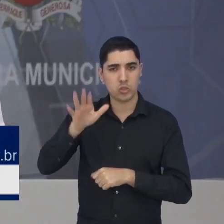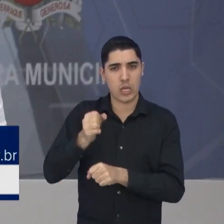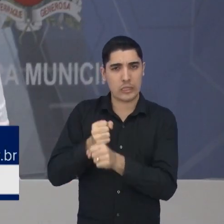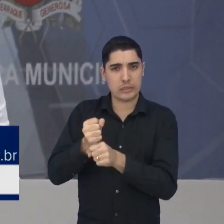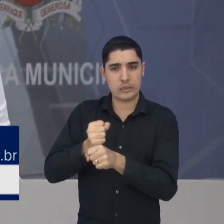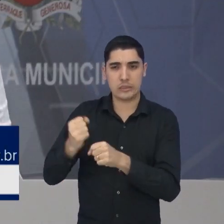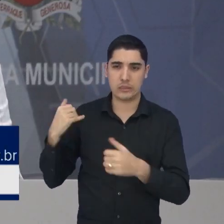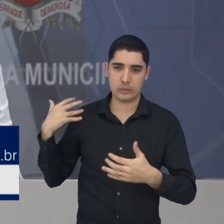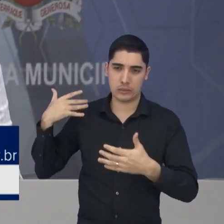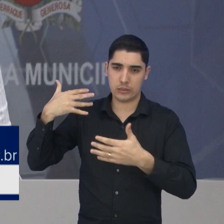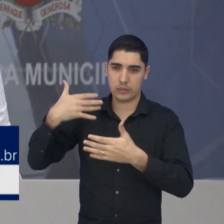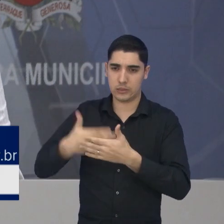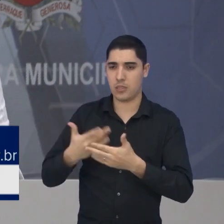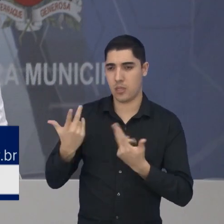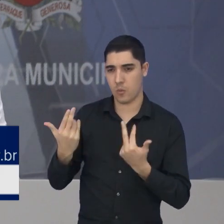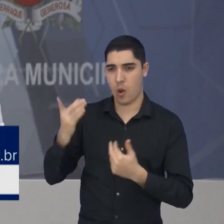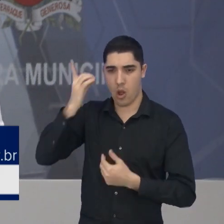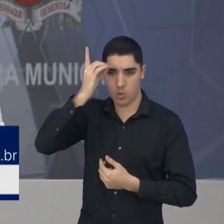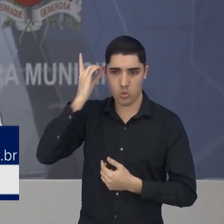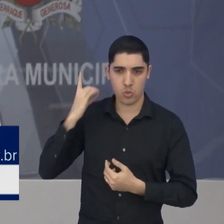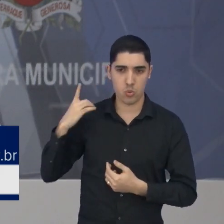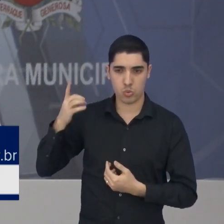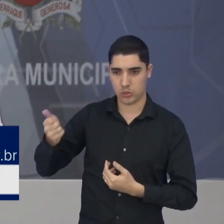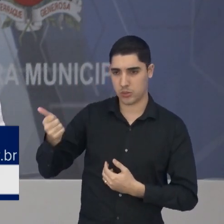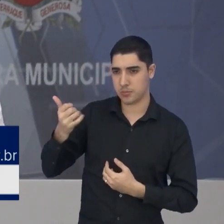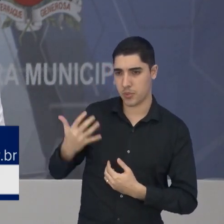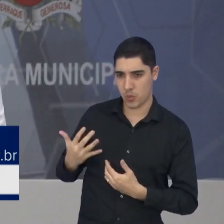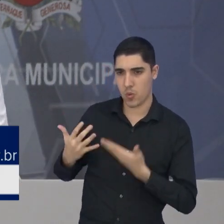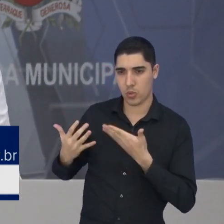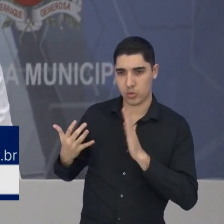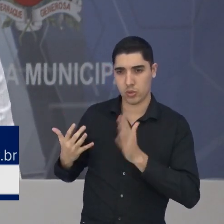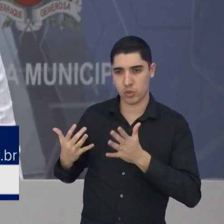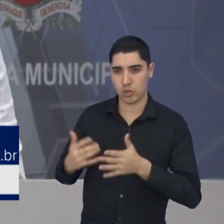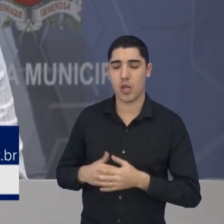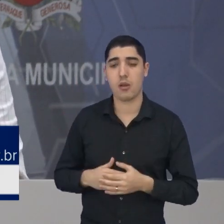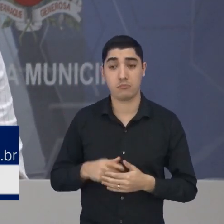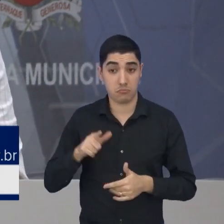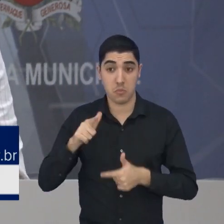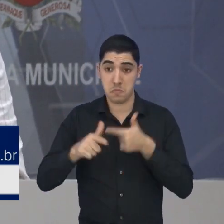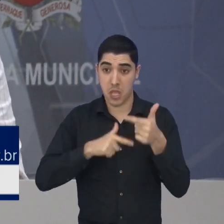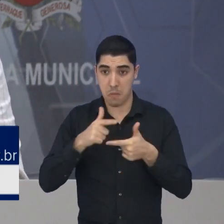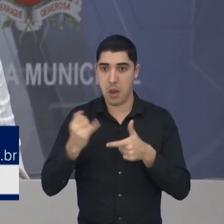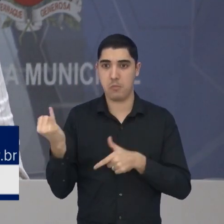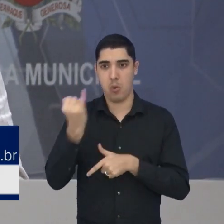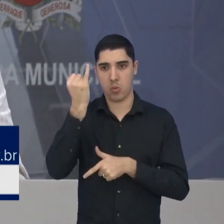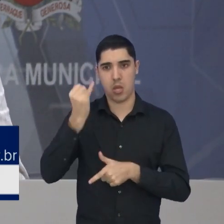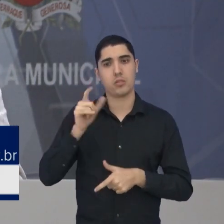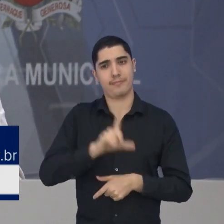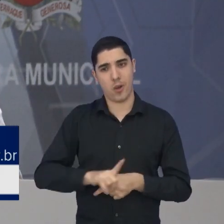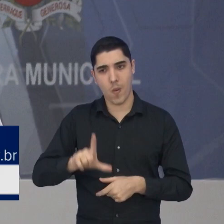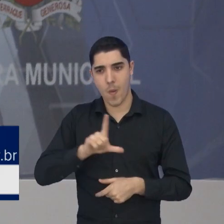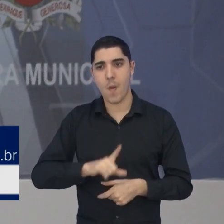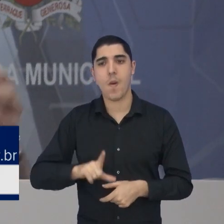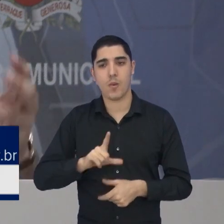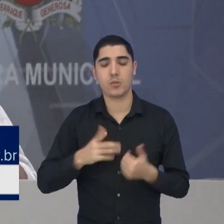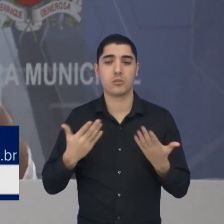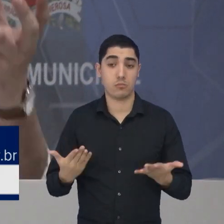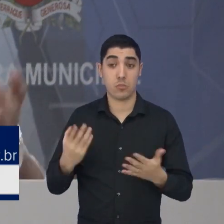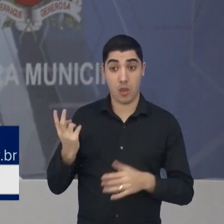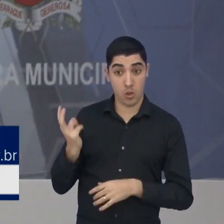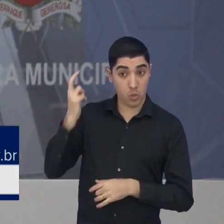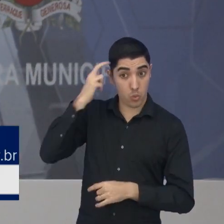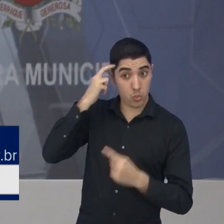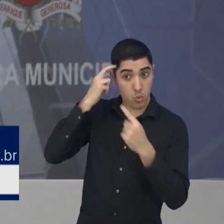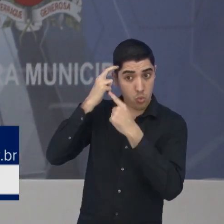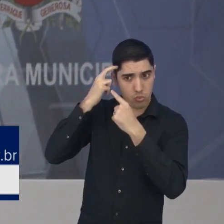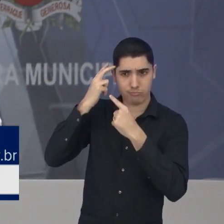como disse a vereadora que me antecedeu, que faz um trabalho importante, é evidente, na nossa cidade. Afinal, a cultura é um